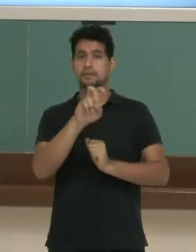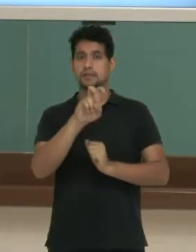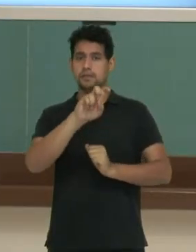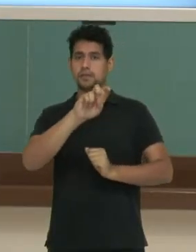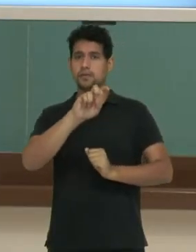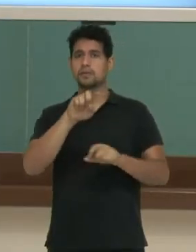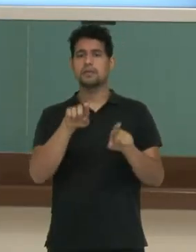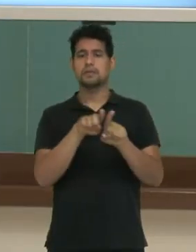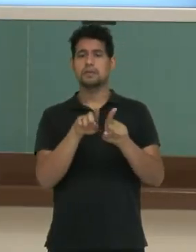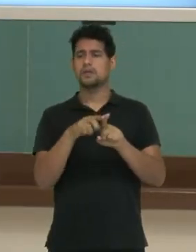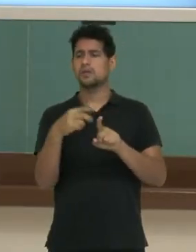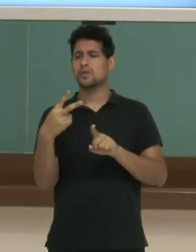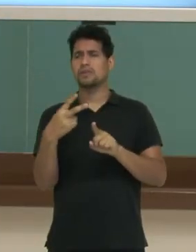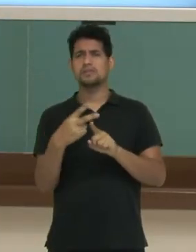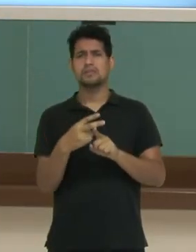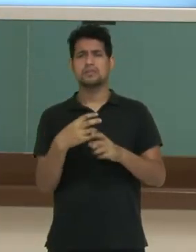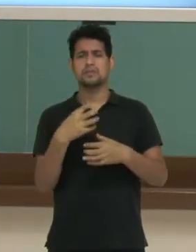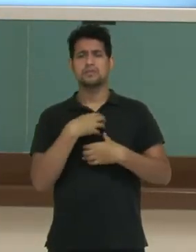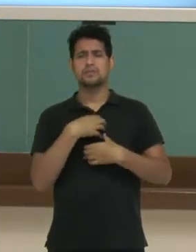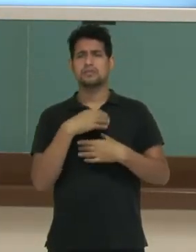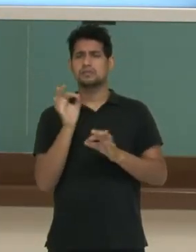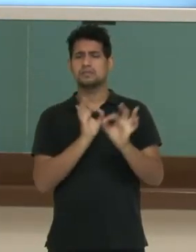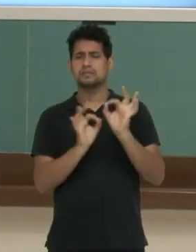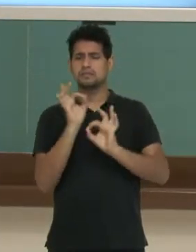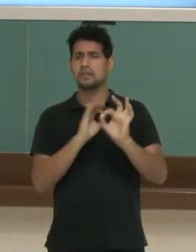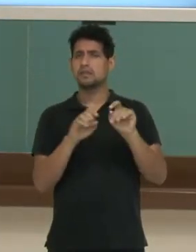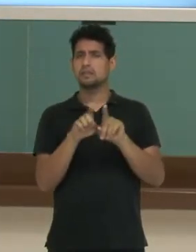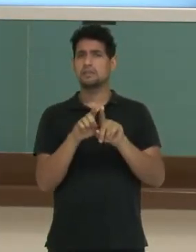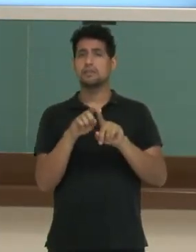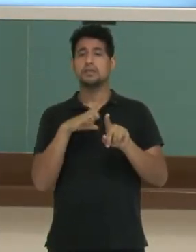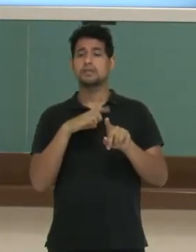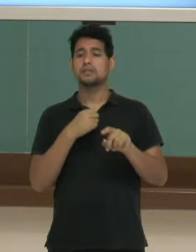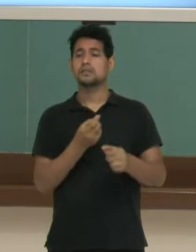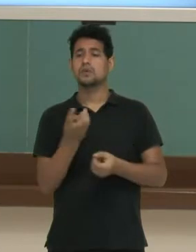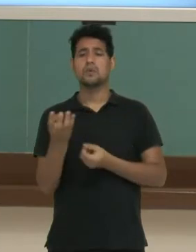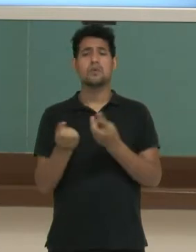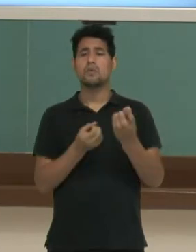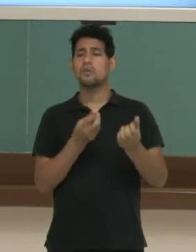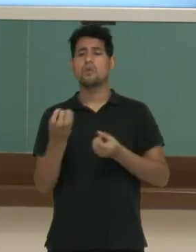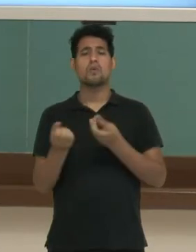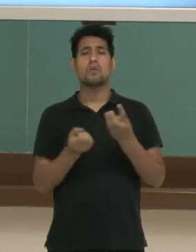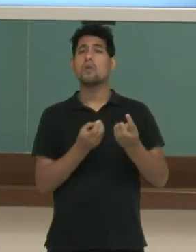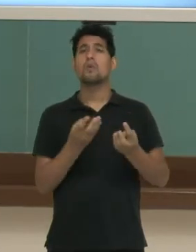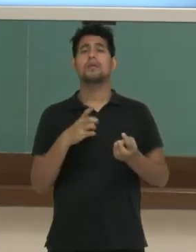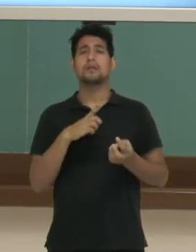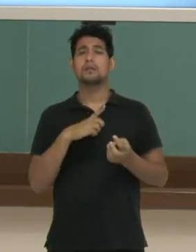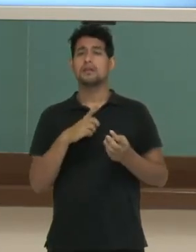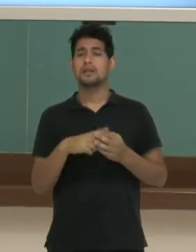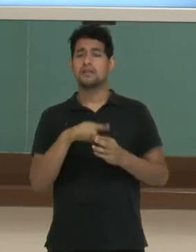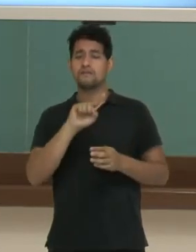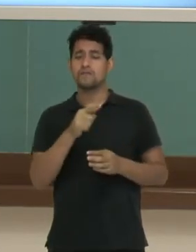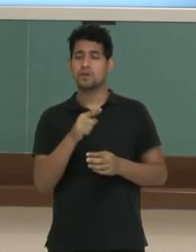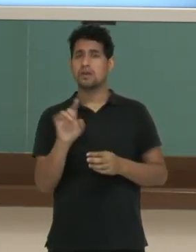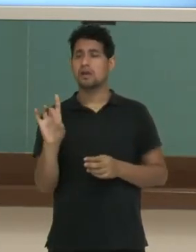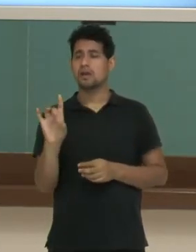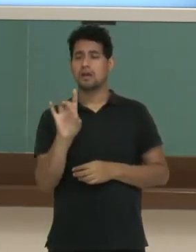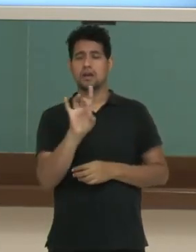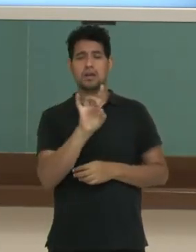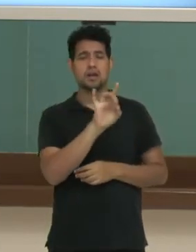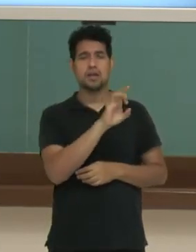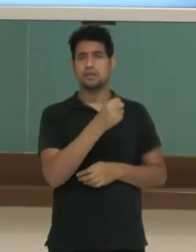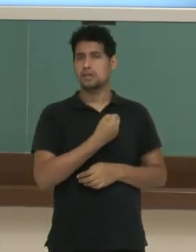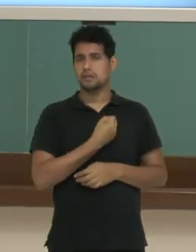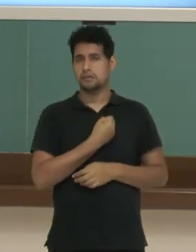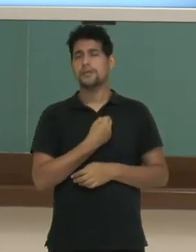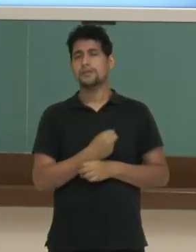2. Então, um jeitinho da gente fazer isso é a gente contar quantas casinhas que tem depois da vírgula em cada um dos números